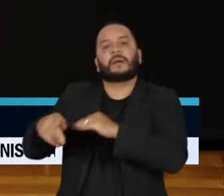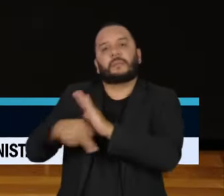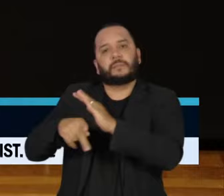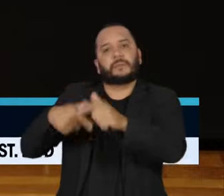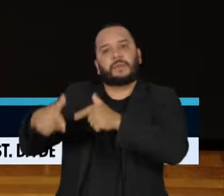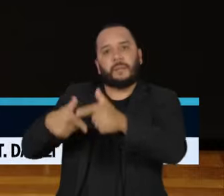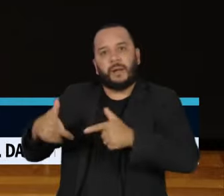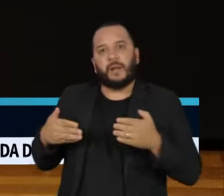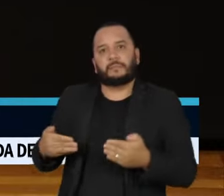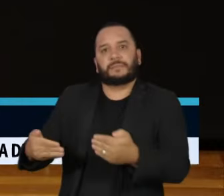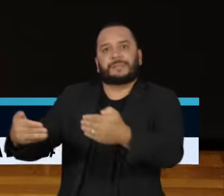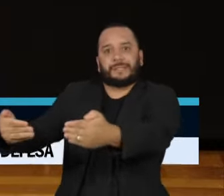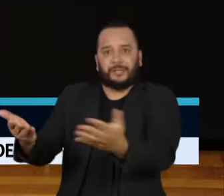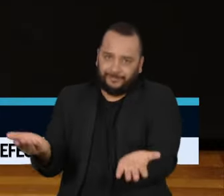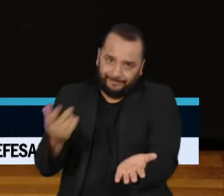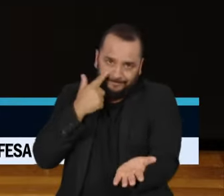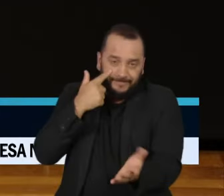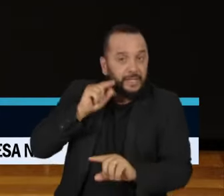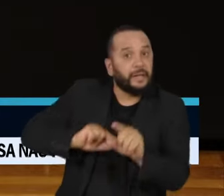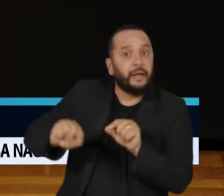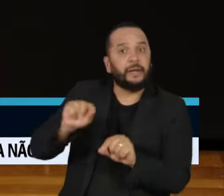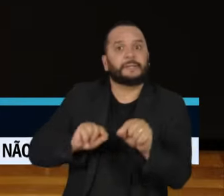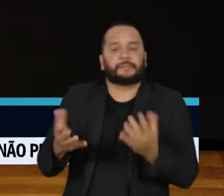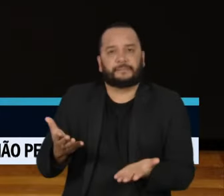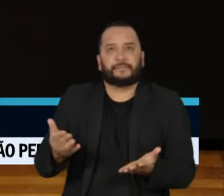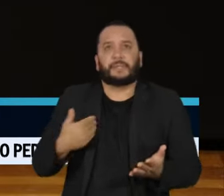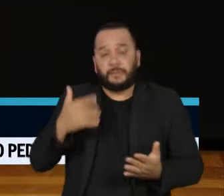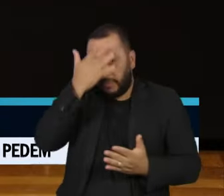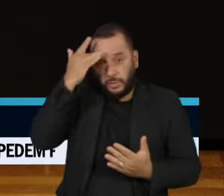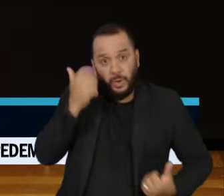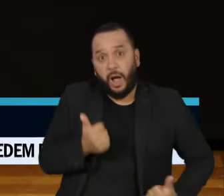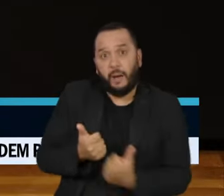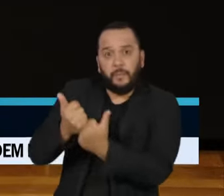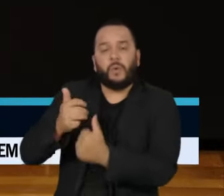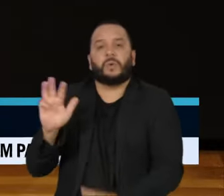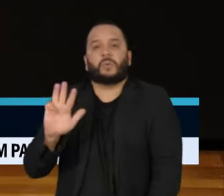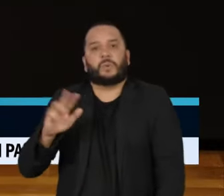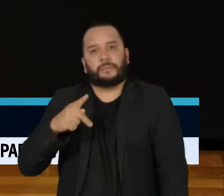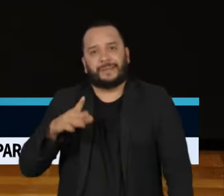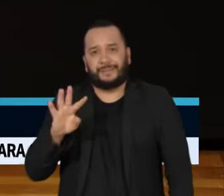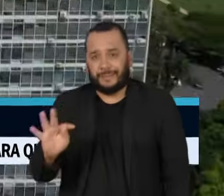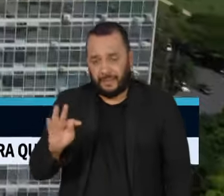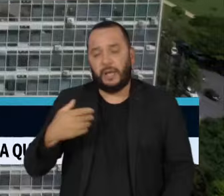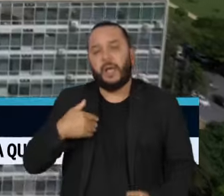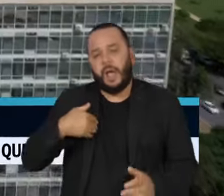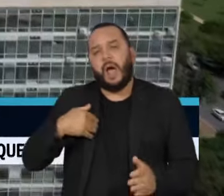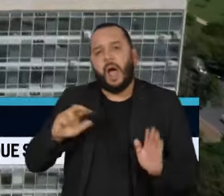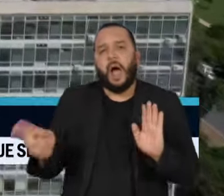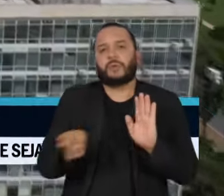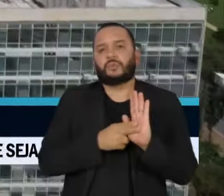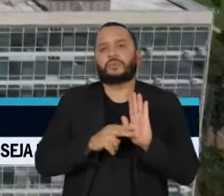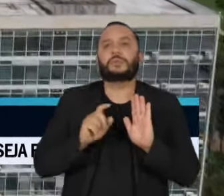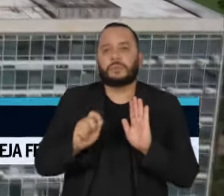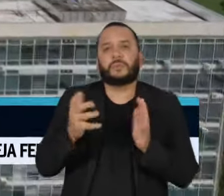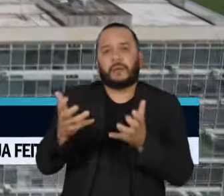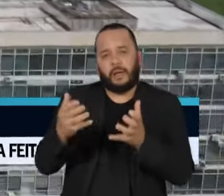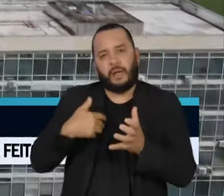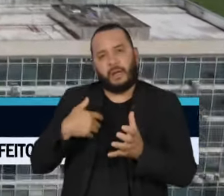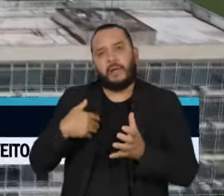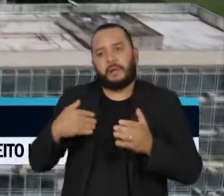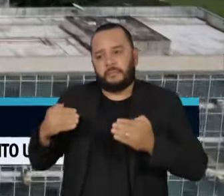Os aliados do presidente eleito Luiz Inácio Lula da Silva, do PT, admitem a divisão de